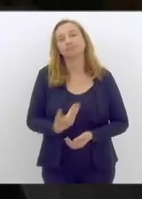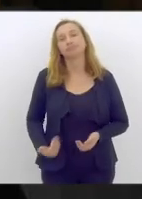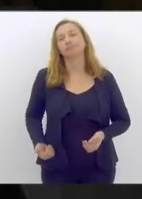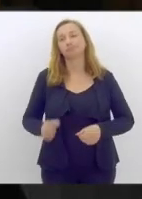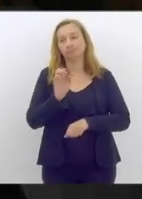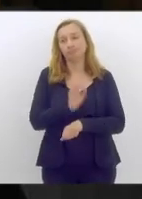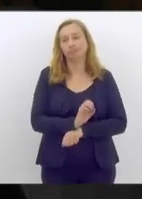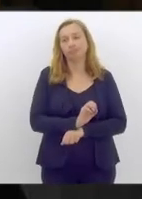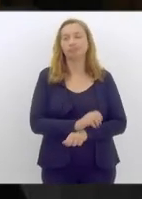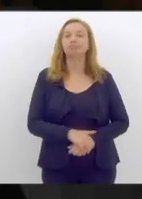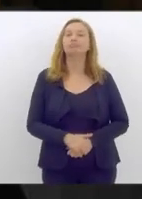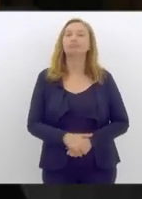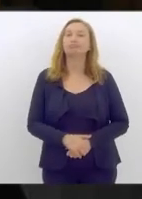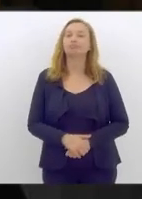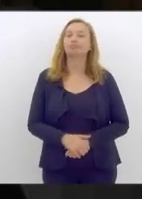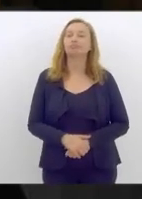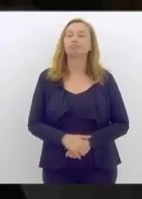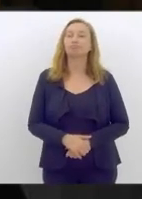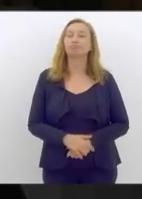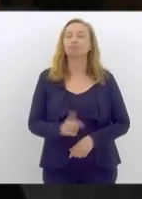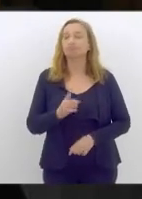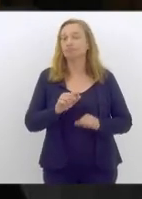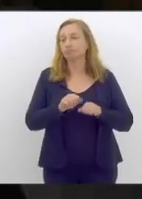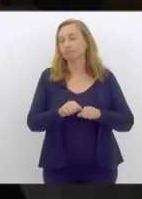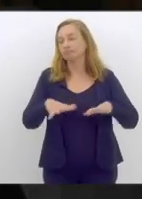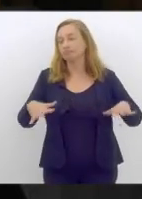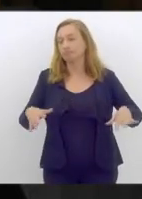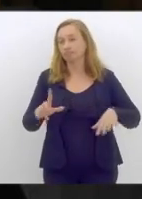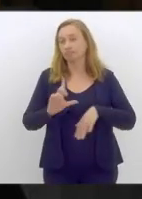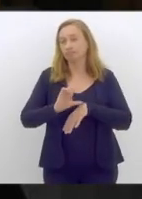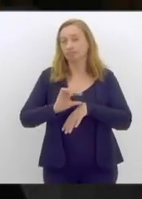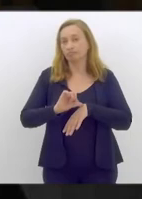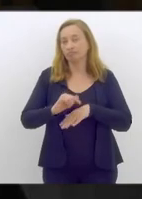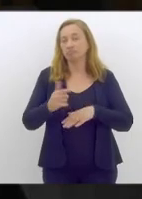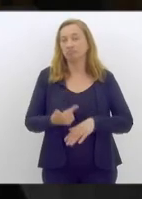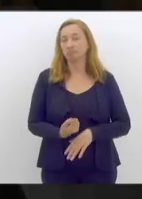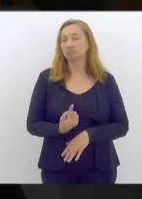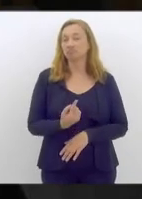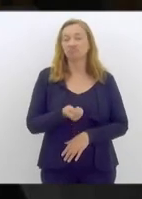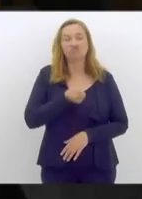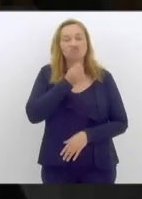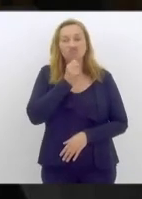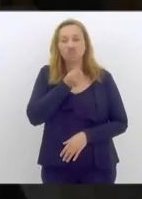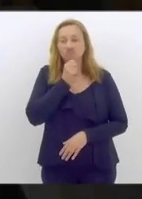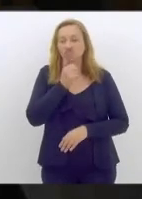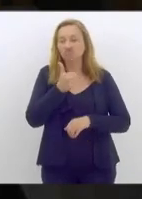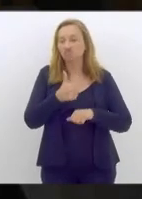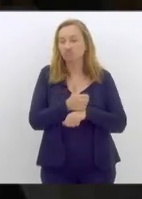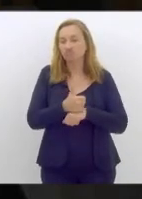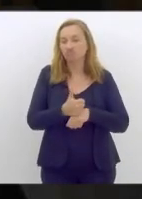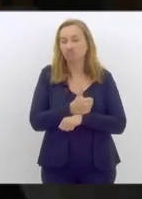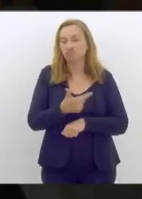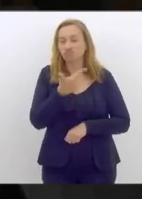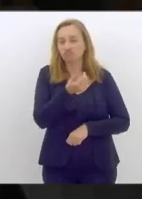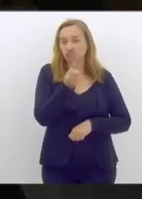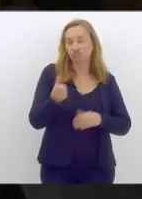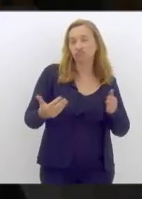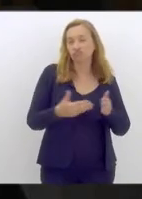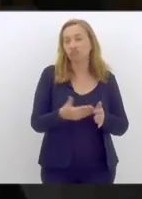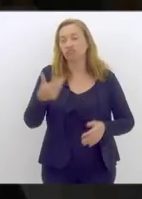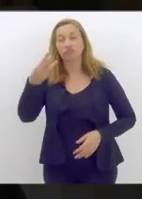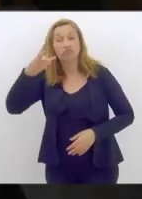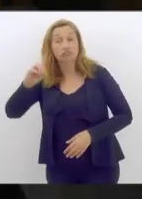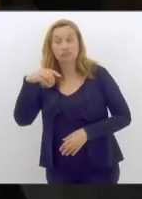ainda não ampliou a carga horária de nenhum profissional de 16 para 30 horas uma lei